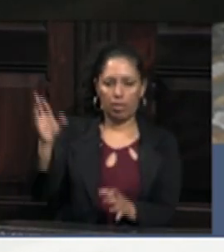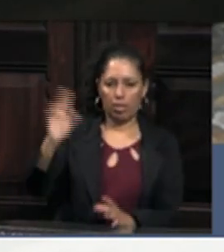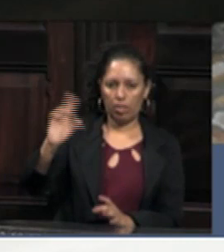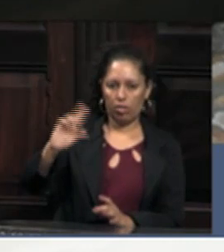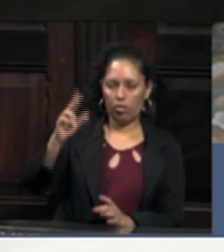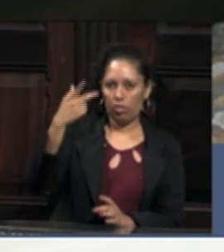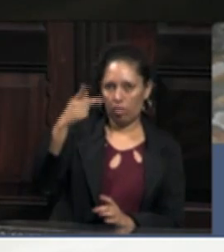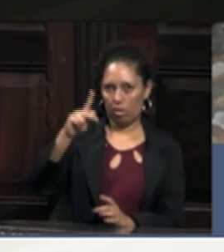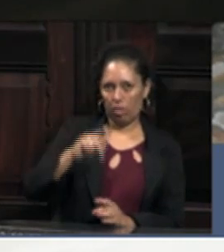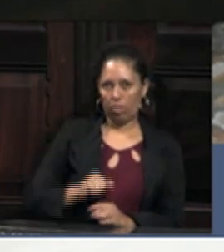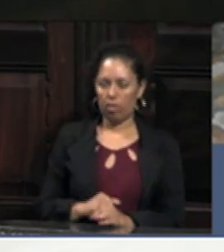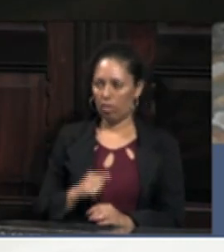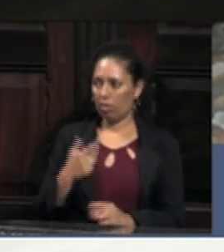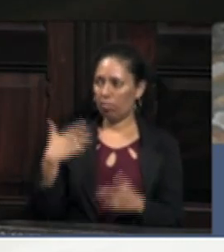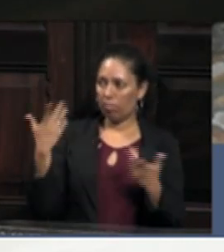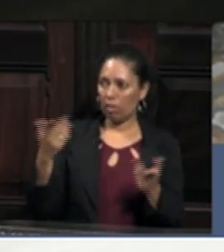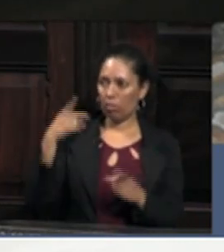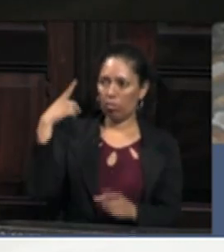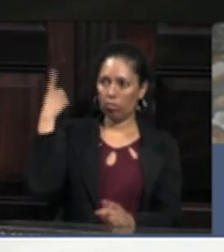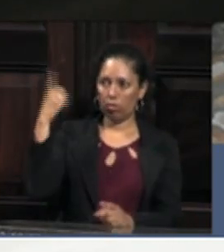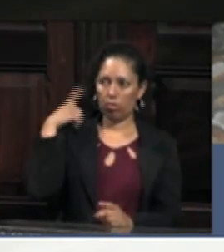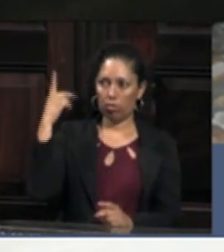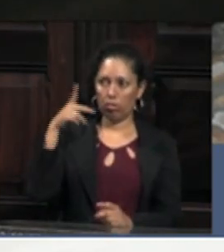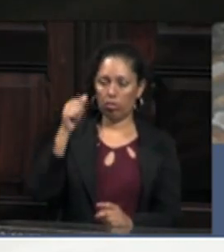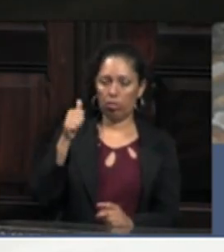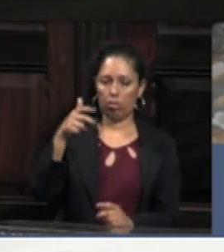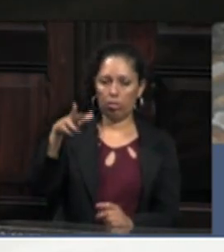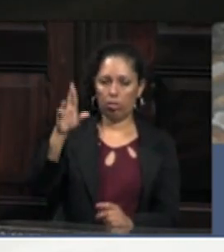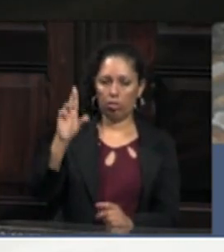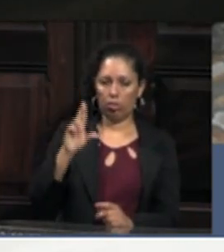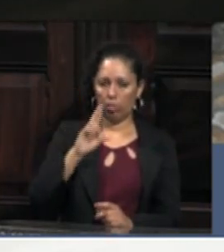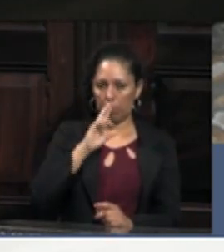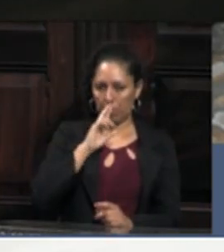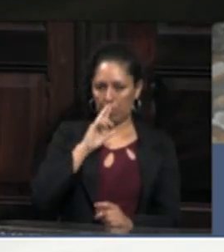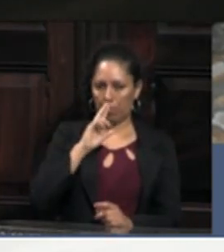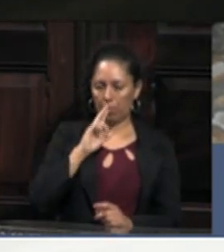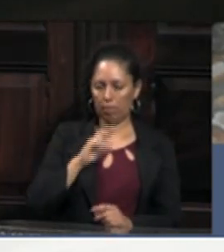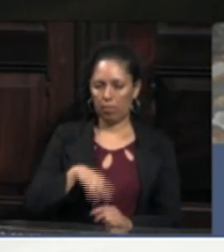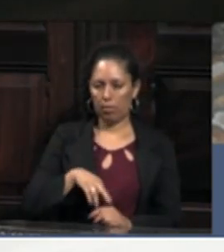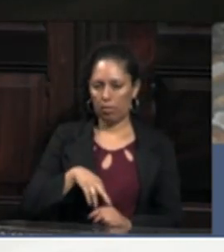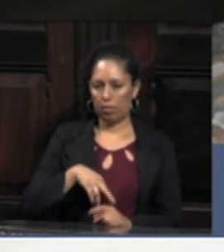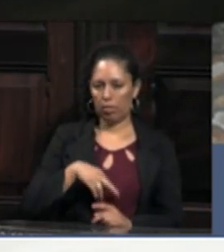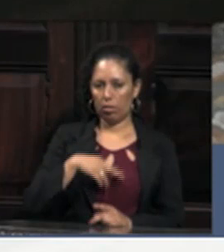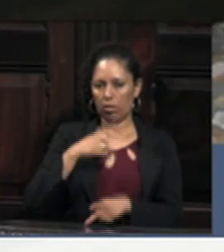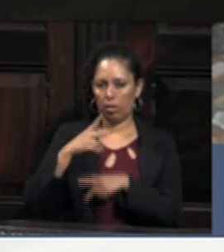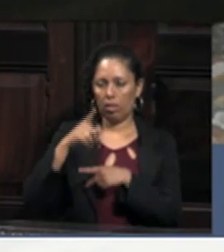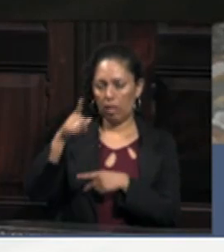deputado Paulo Ramos, quando procede uma